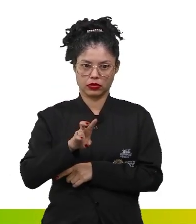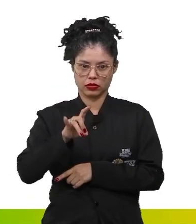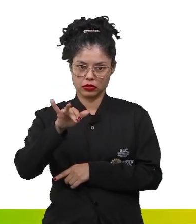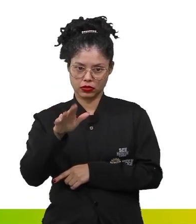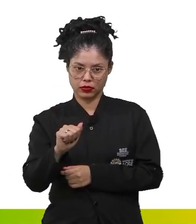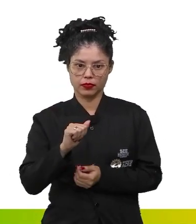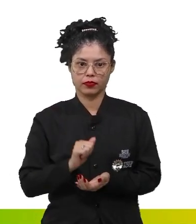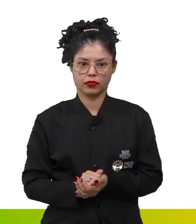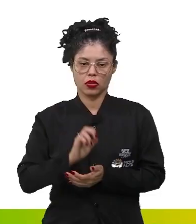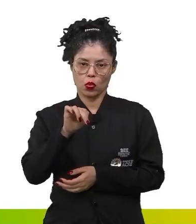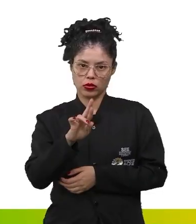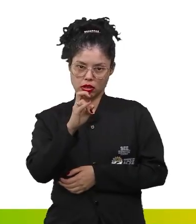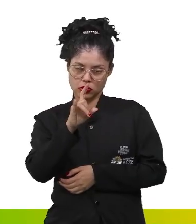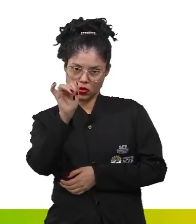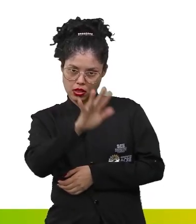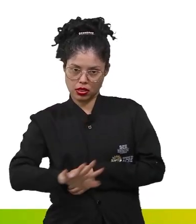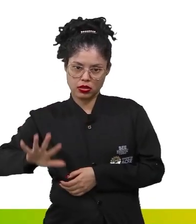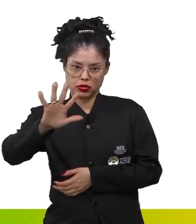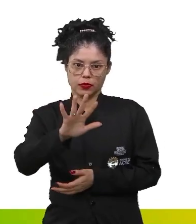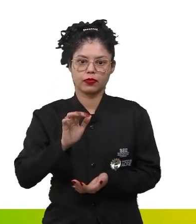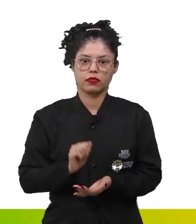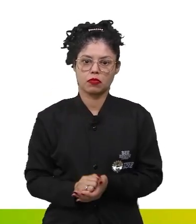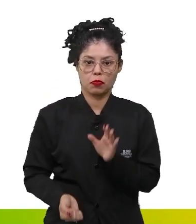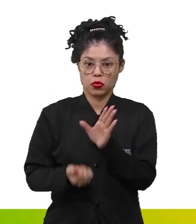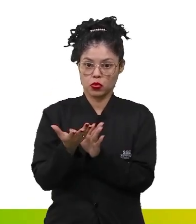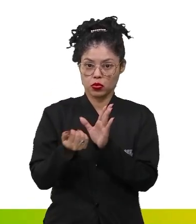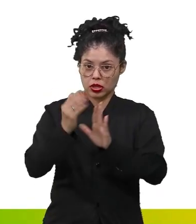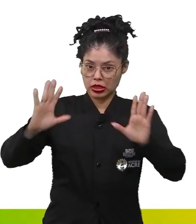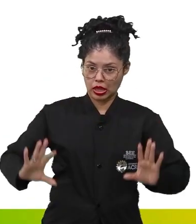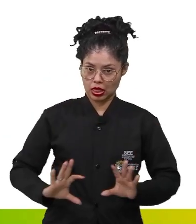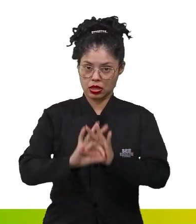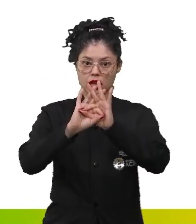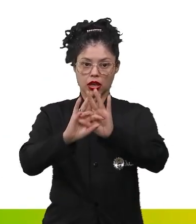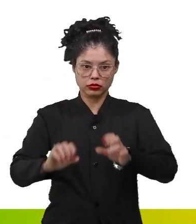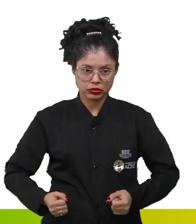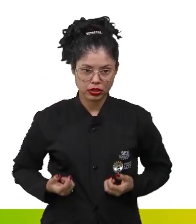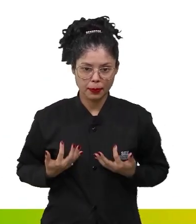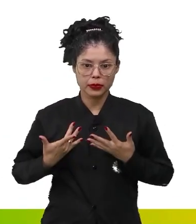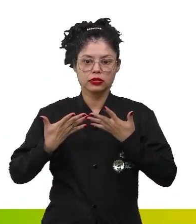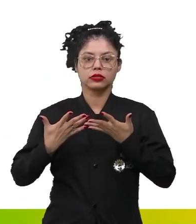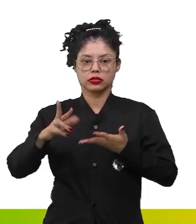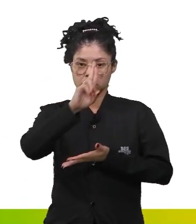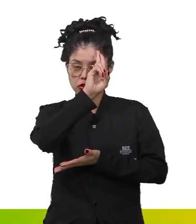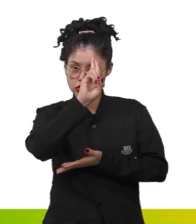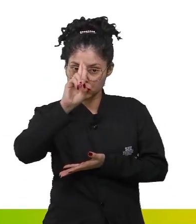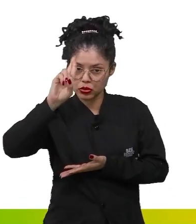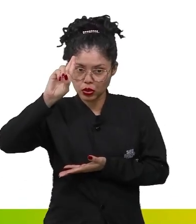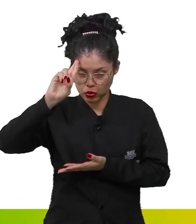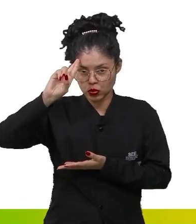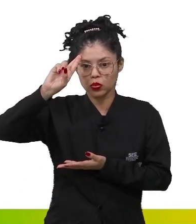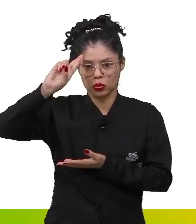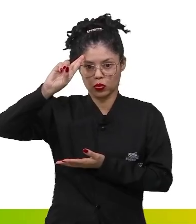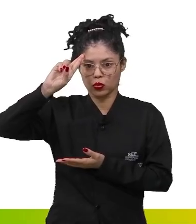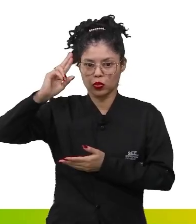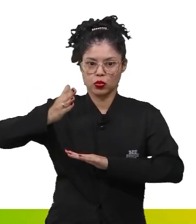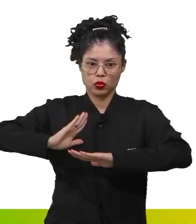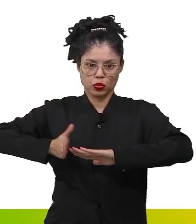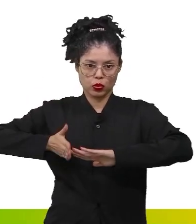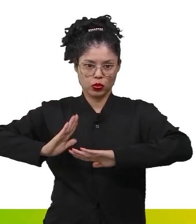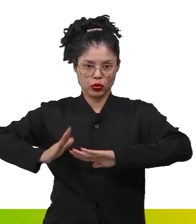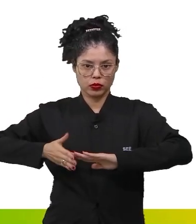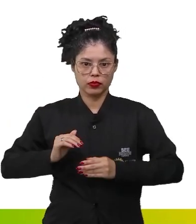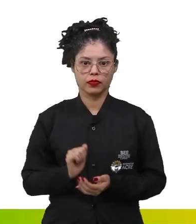a xenofobia e o ultranacionalismo são fenômenos interligados que se manifestam